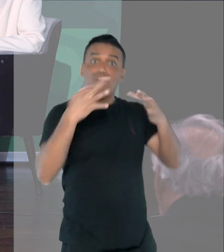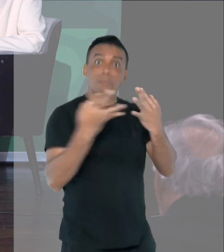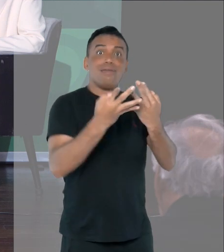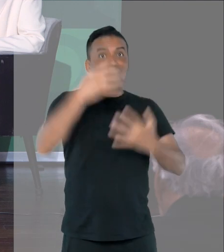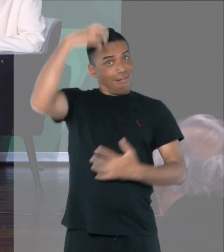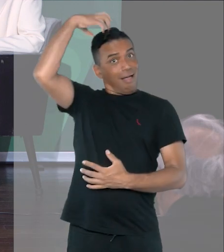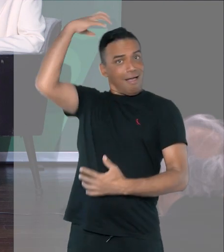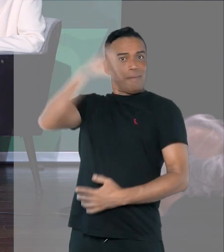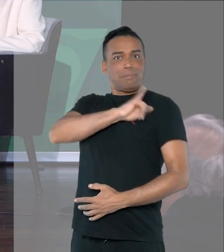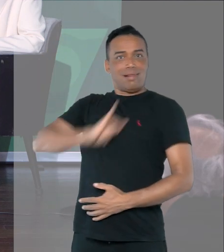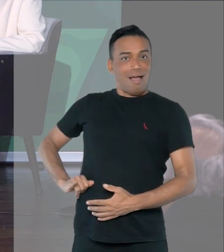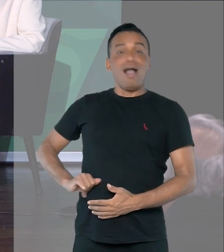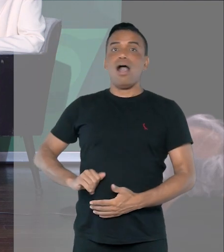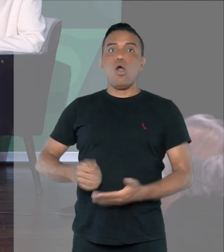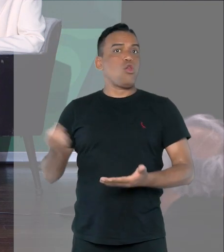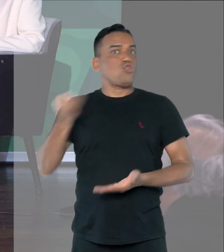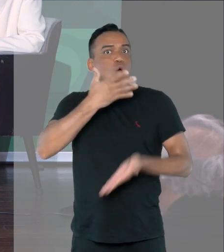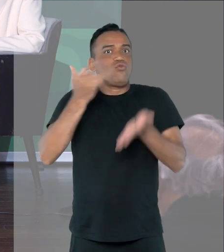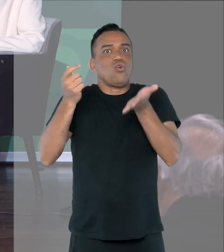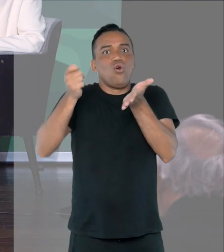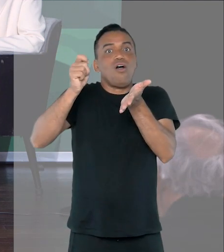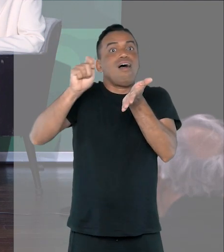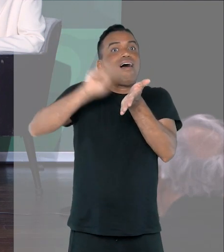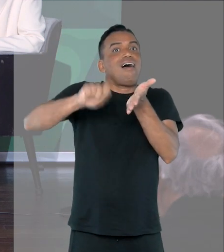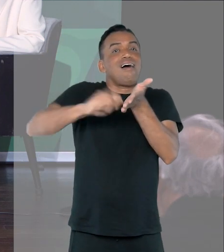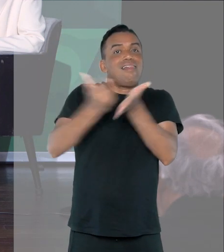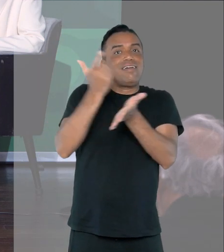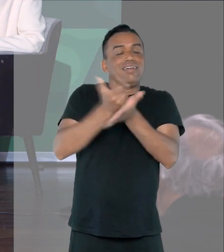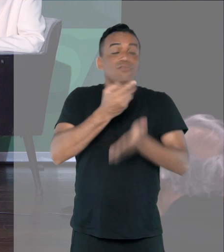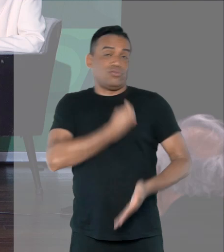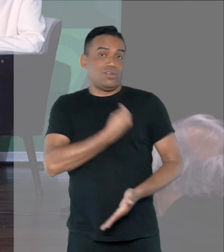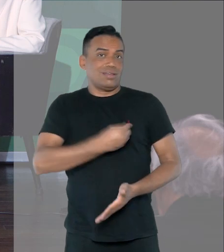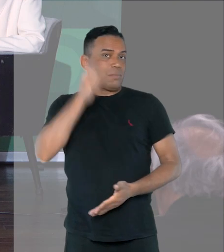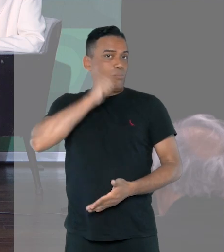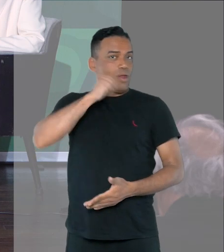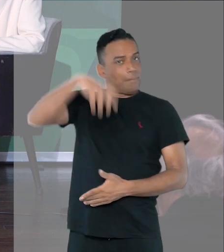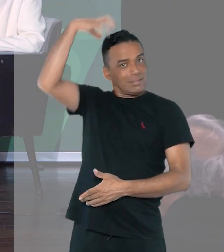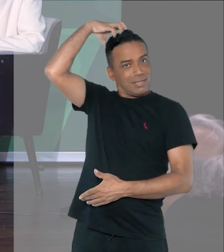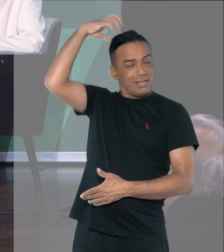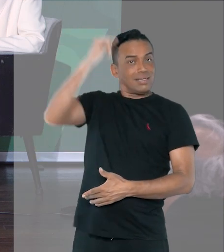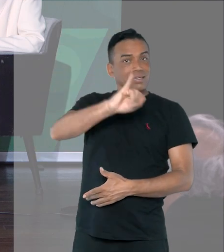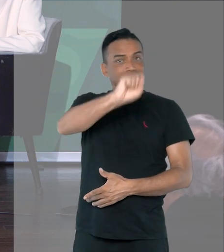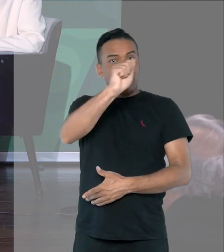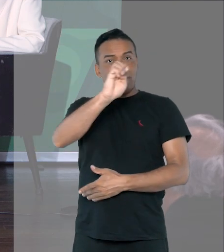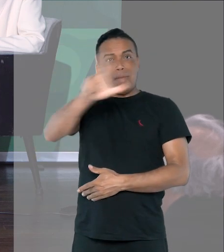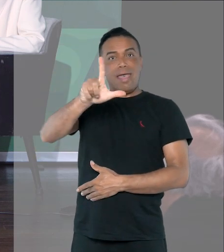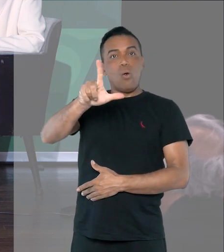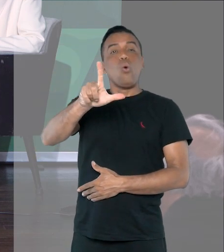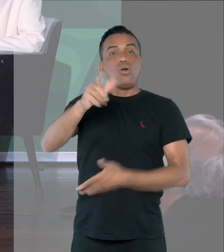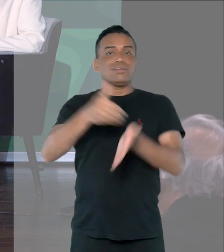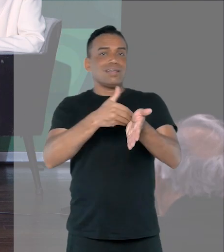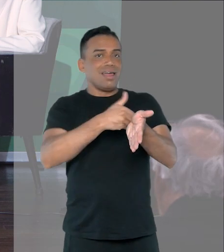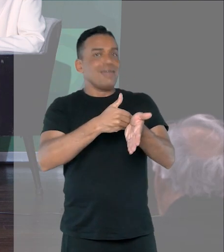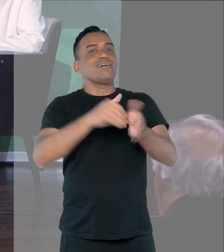né, seu mais recente livro, A Vida da Princesa Isabel, os segredos aqui da família imperial.